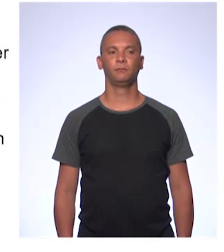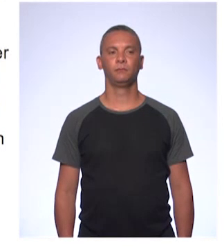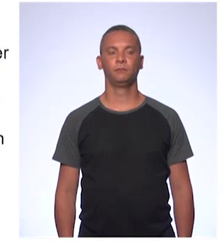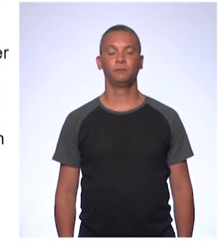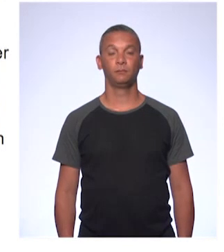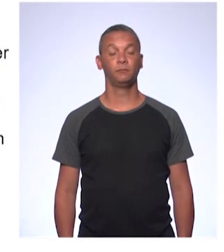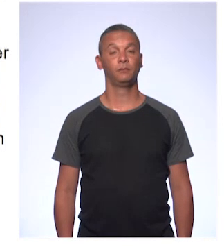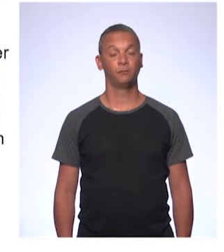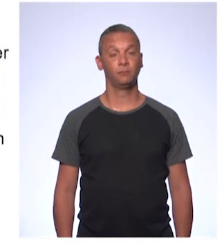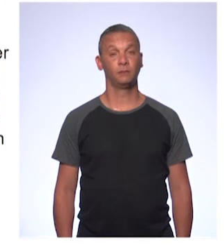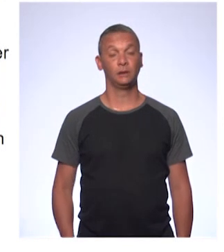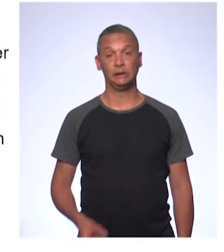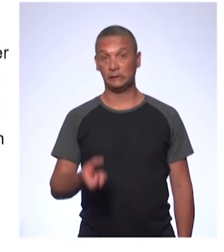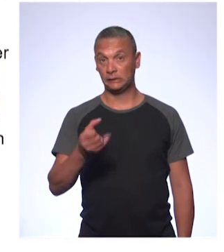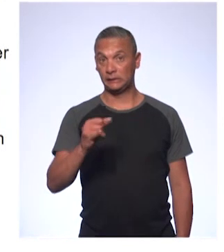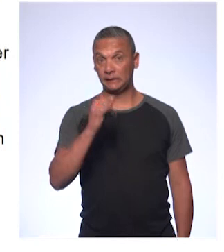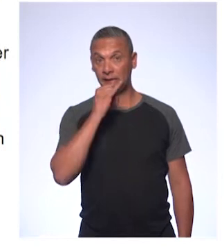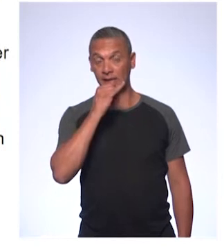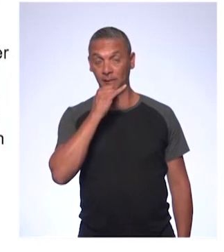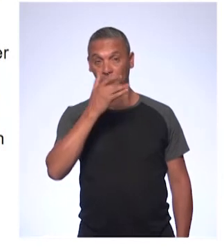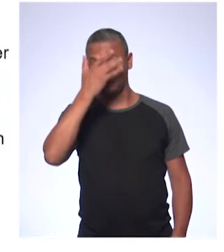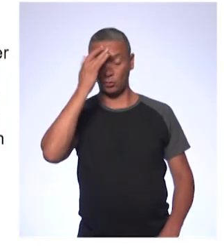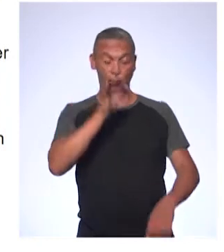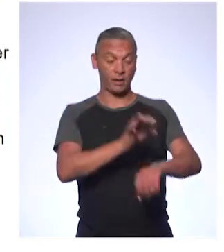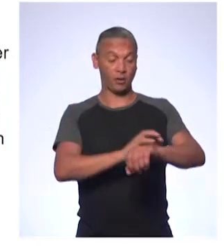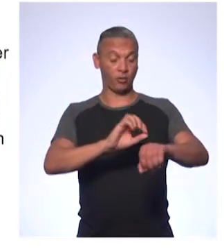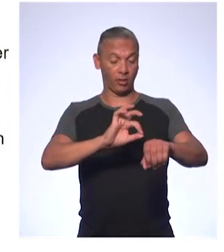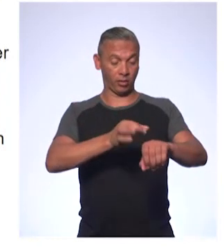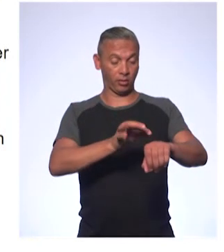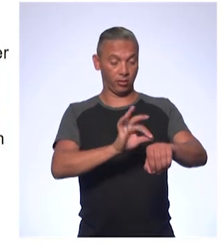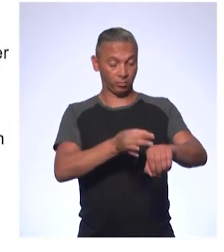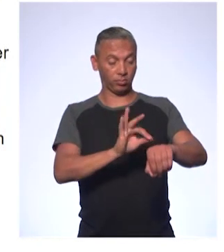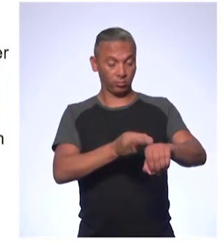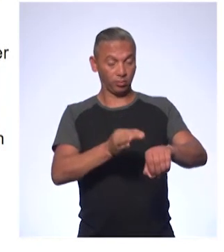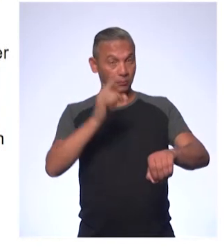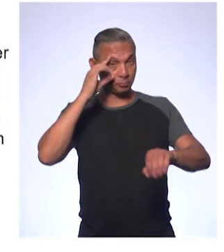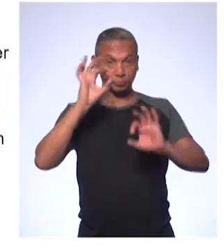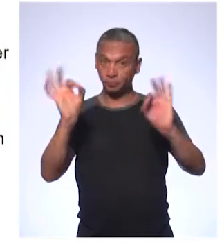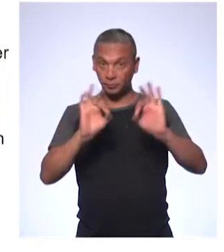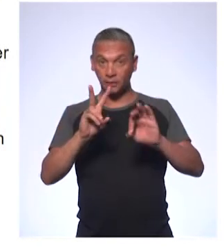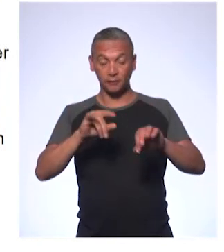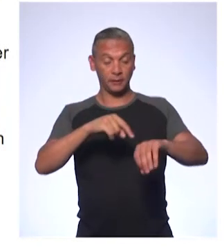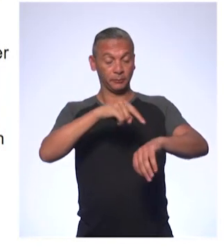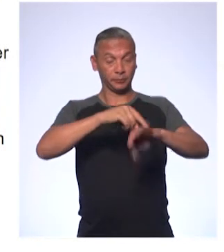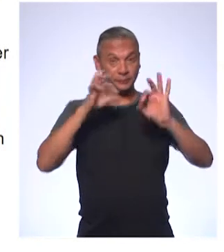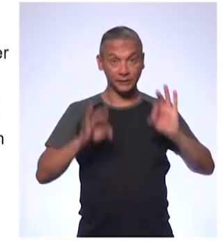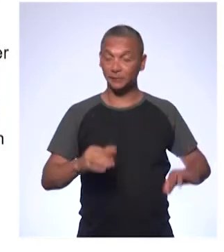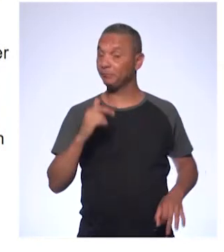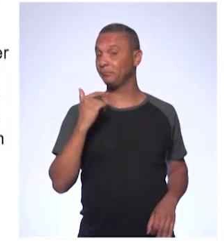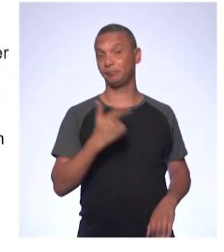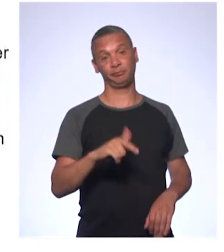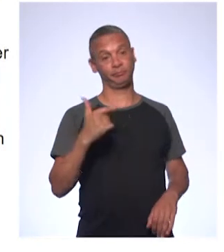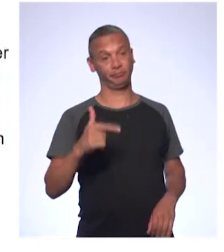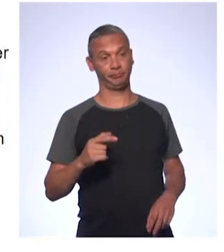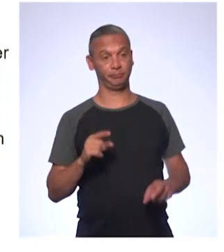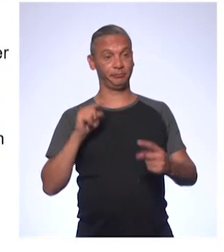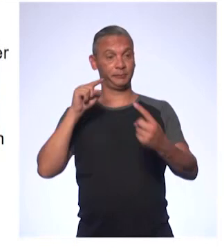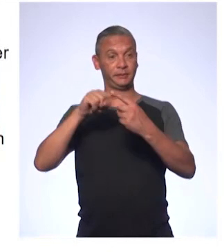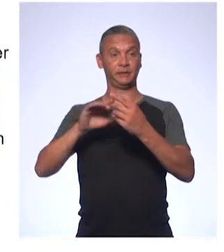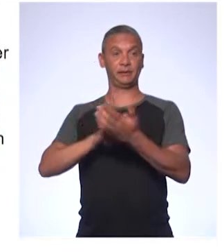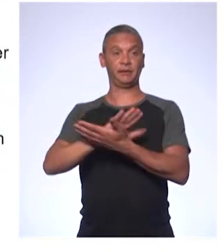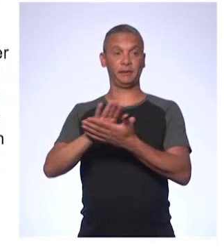é, se você não dar corda todos os dias, o relógio não vai funcionar e não vai ser um relógio, não vai ter a função de um relógio,